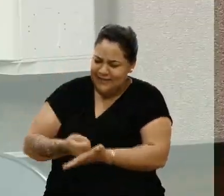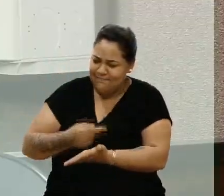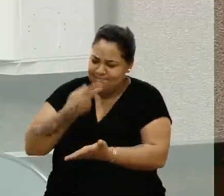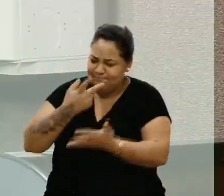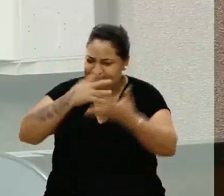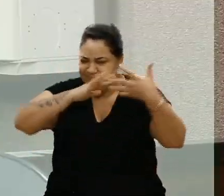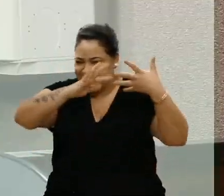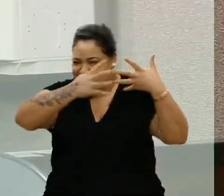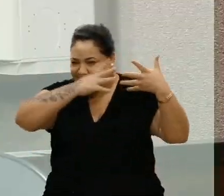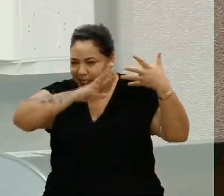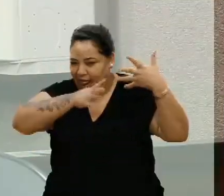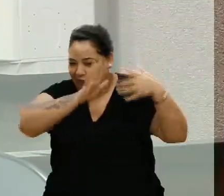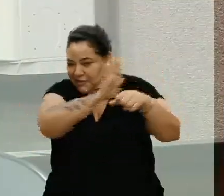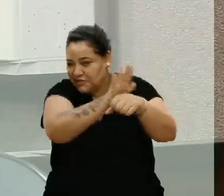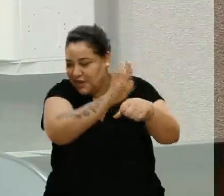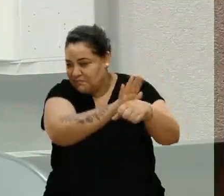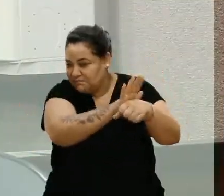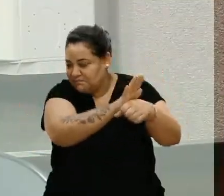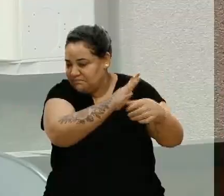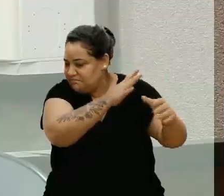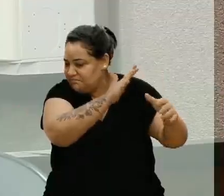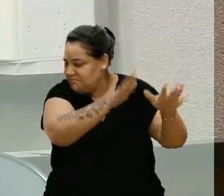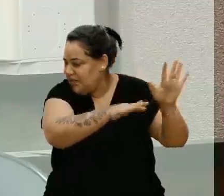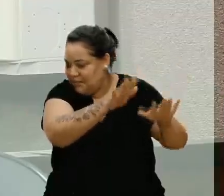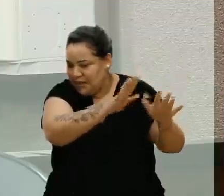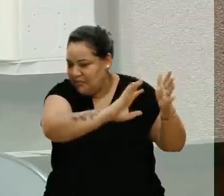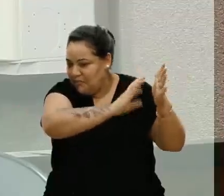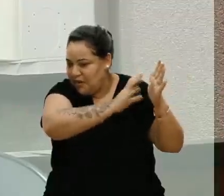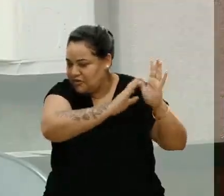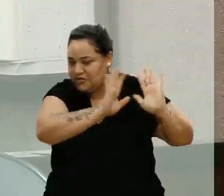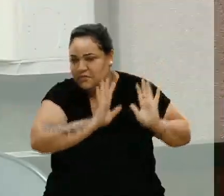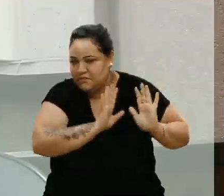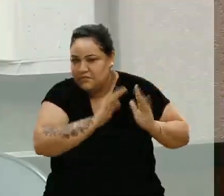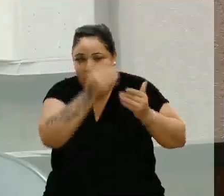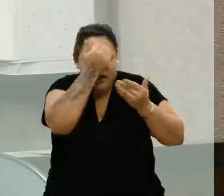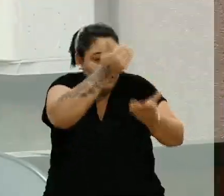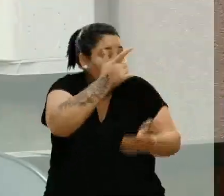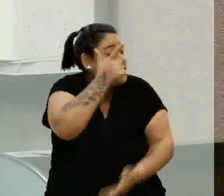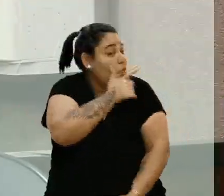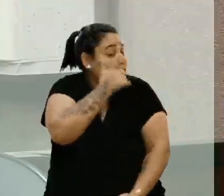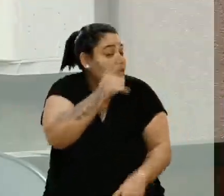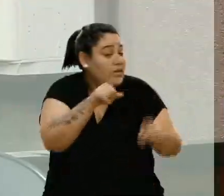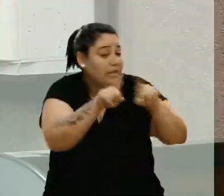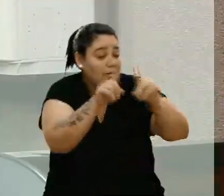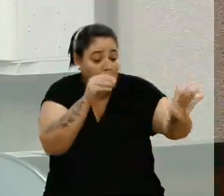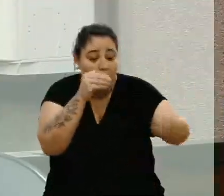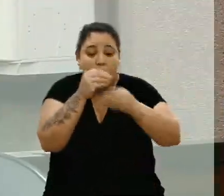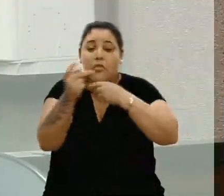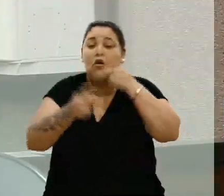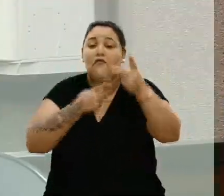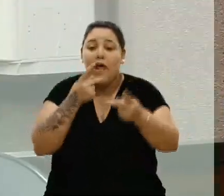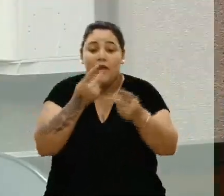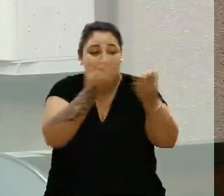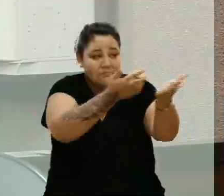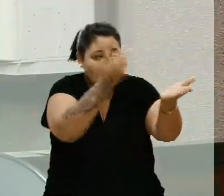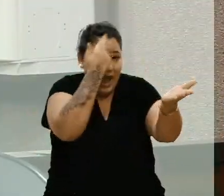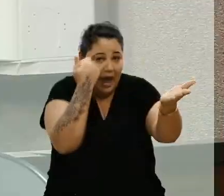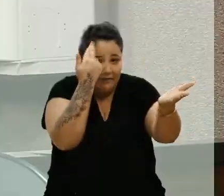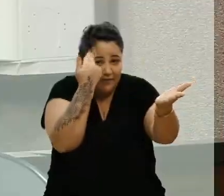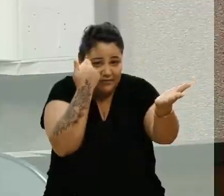ajudar, independente de partido. Te agradeço, o Lucas Carenhato pelas menções, o Rafael Bueno, são 2